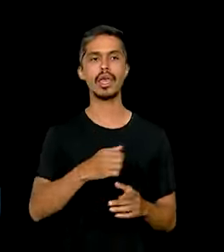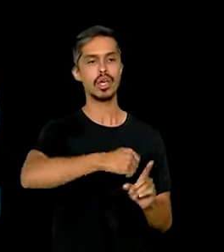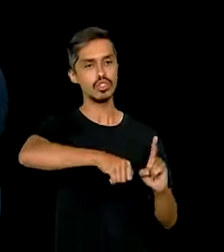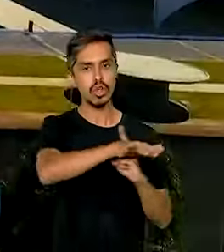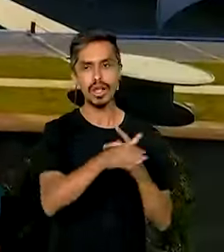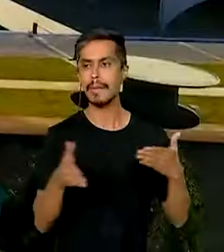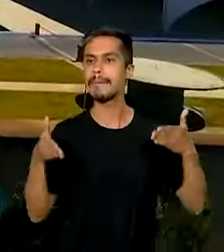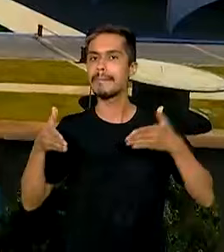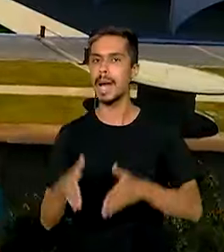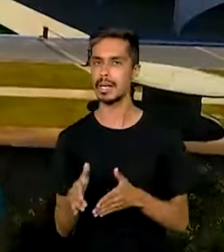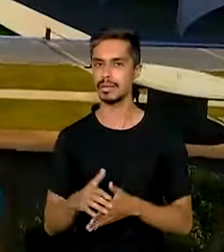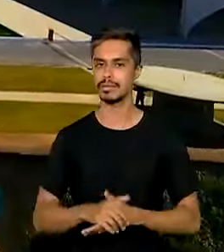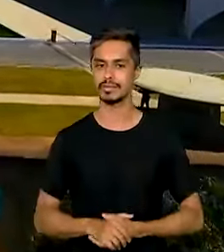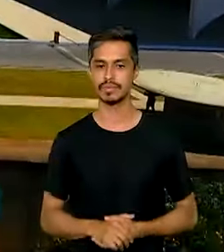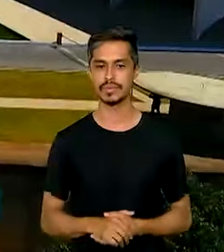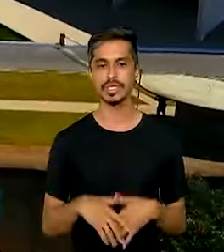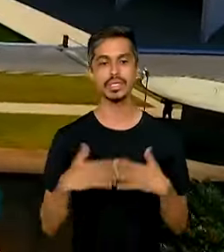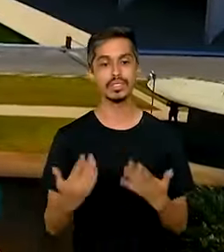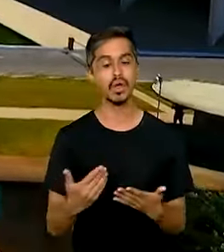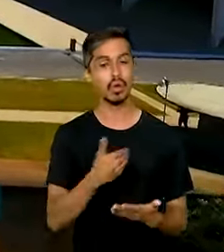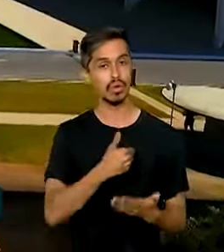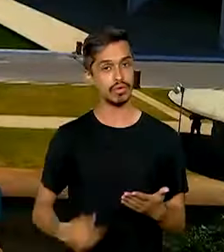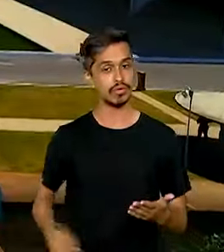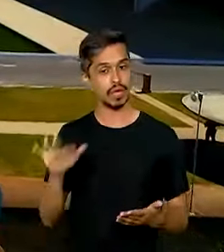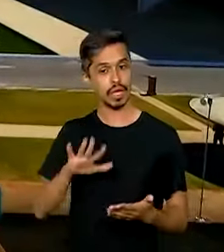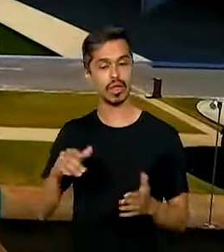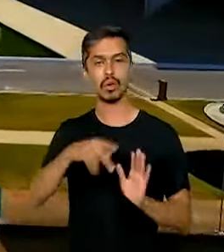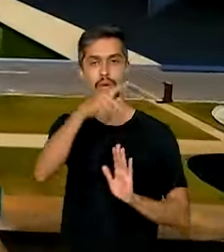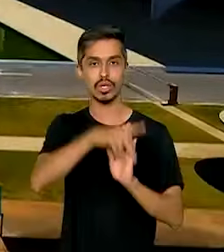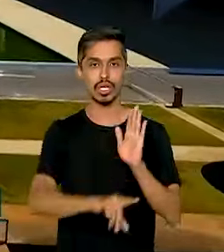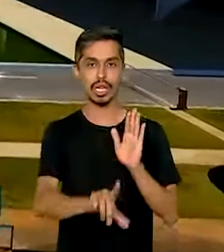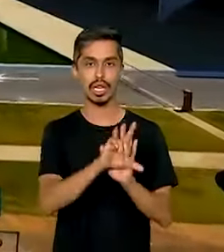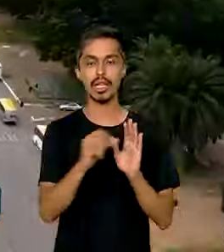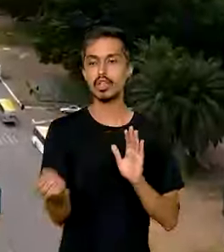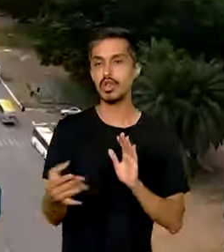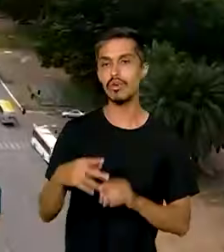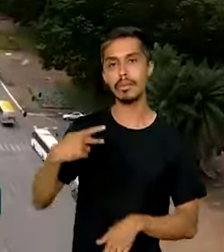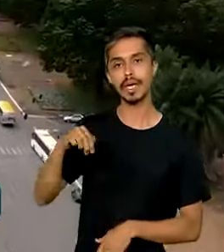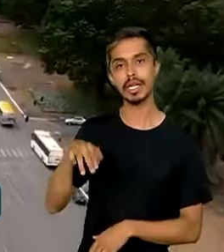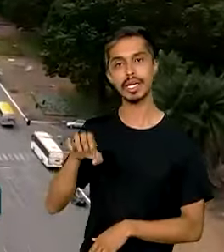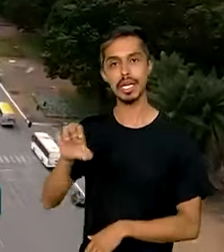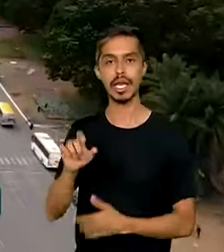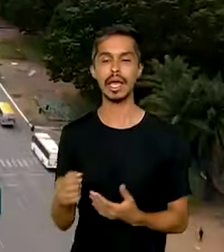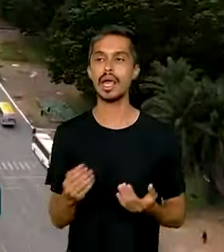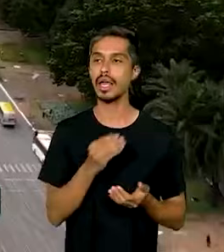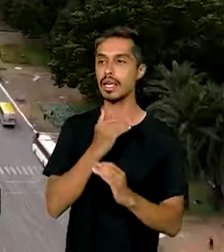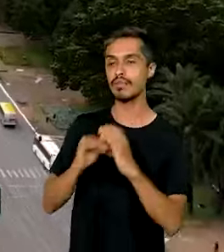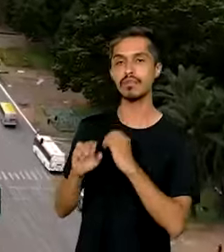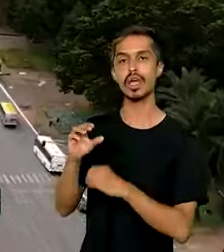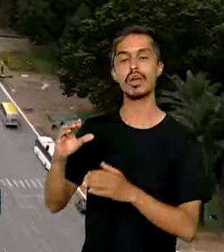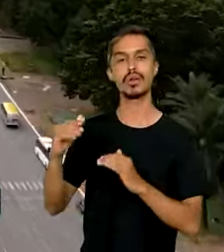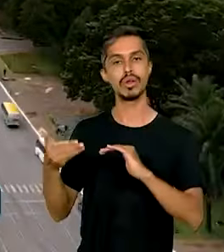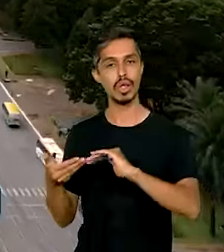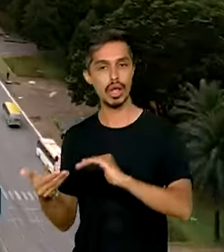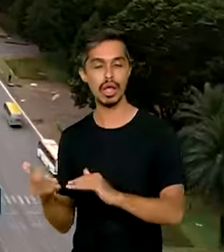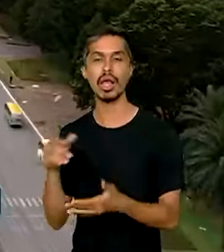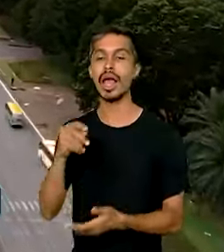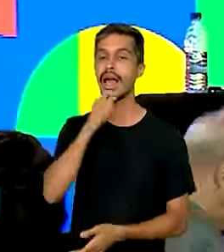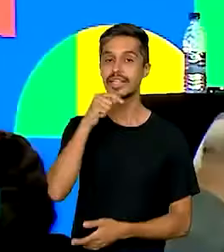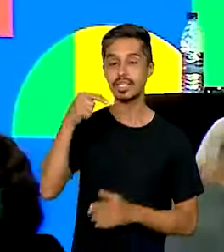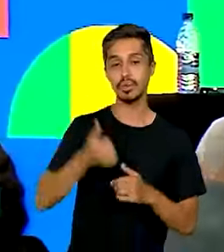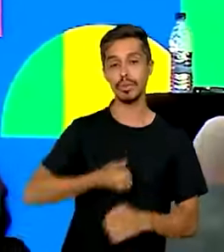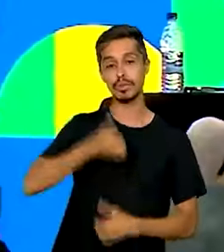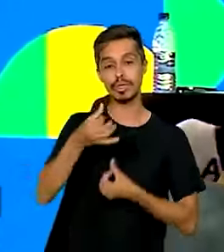participação social. O governo federal deve encaminhar o projeto de lei do novo PNE ao Congresso Nacional ainda no primeiro semestre deste